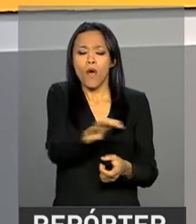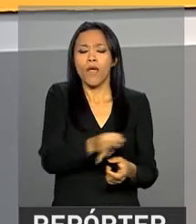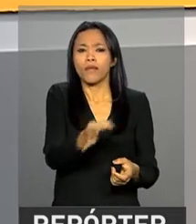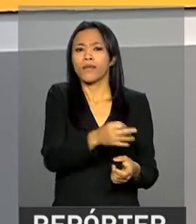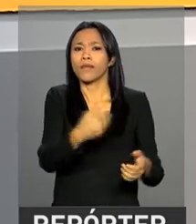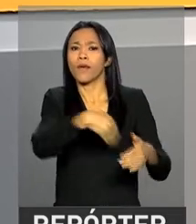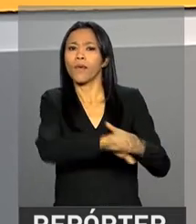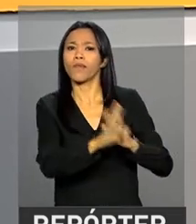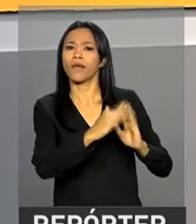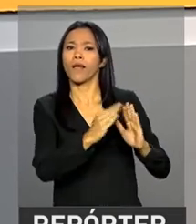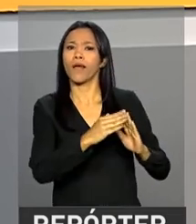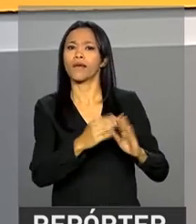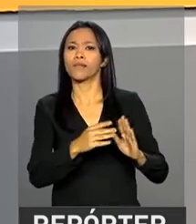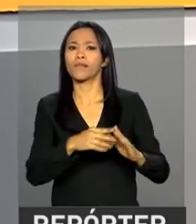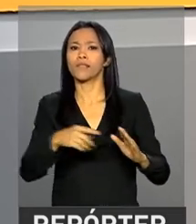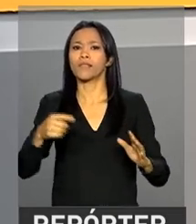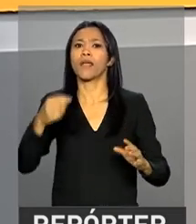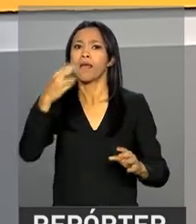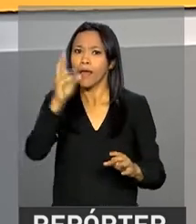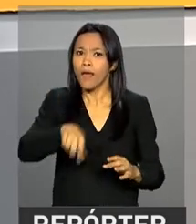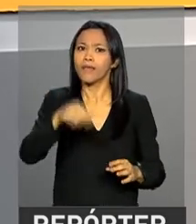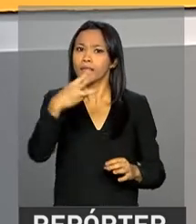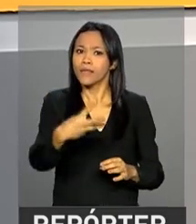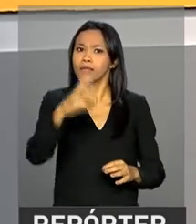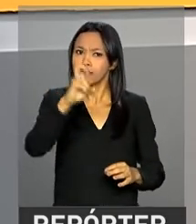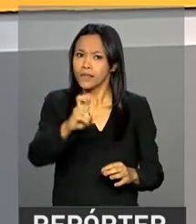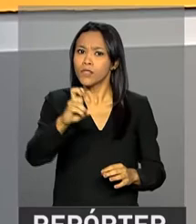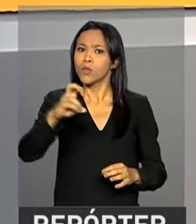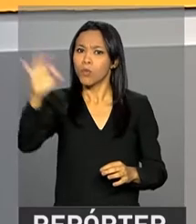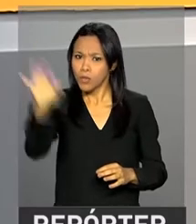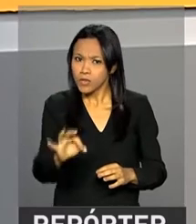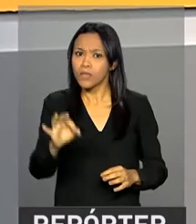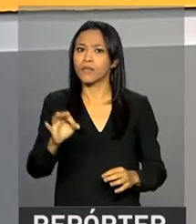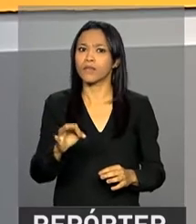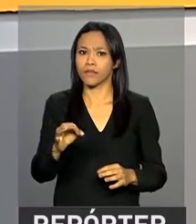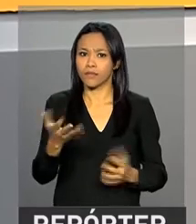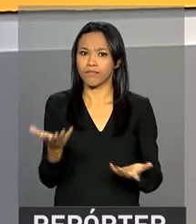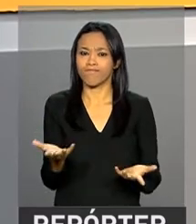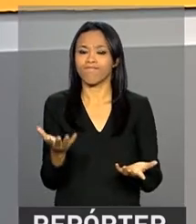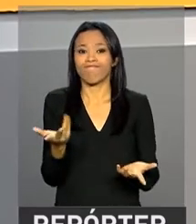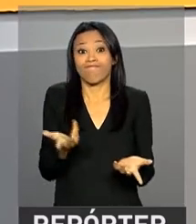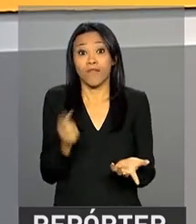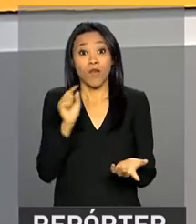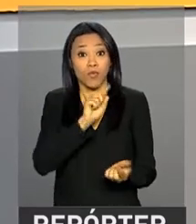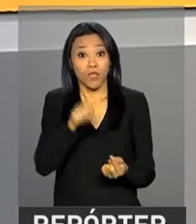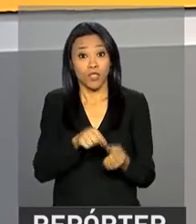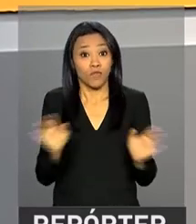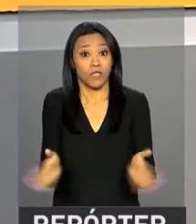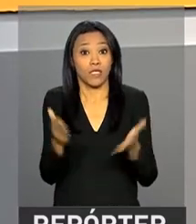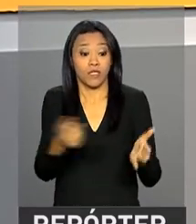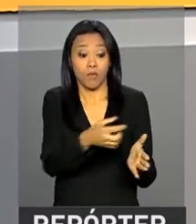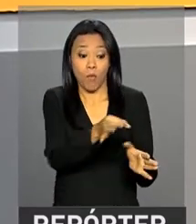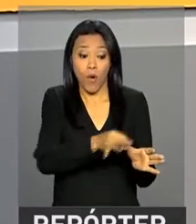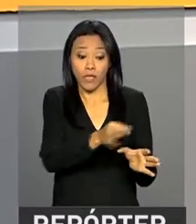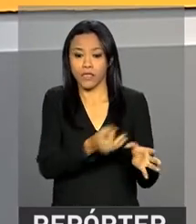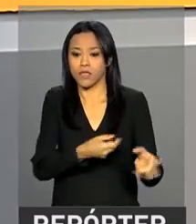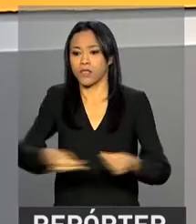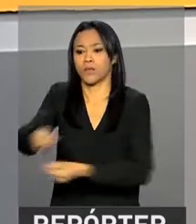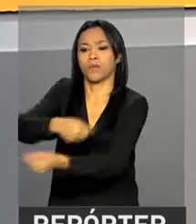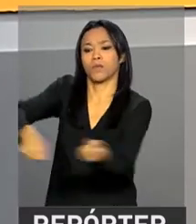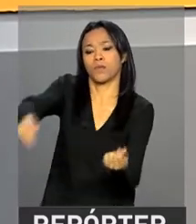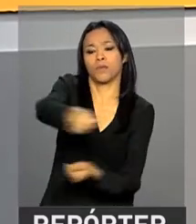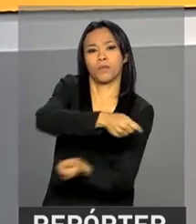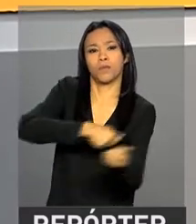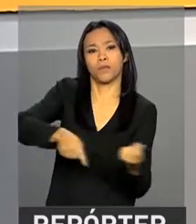representa cerca de 35% do total, 35%. Para incentivar a circulação dessas moedas, o